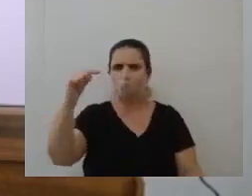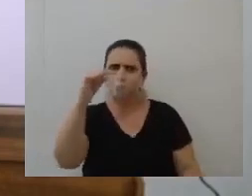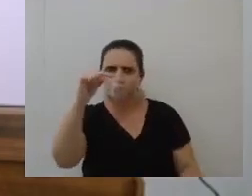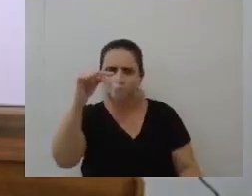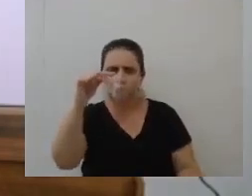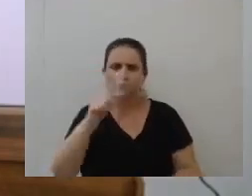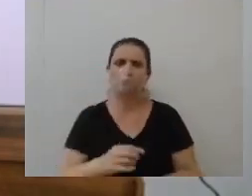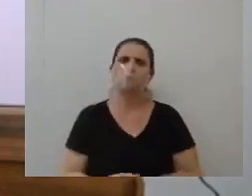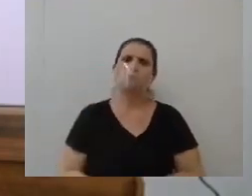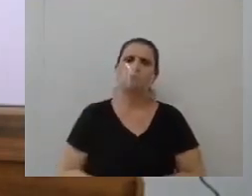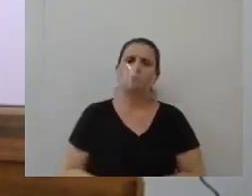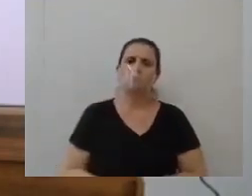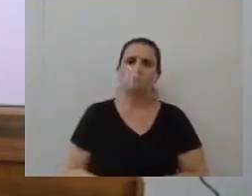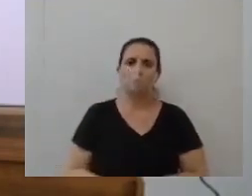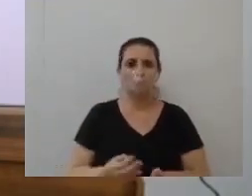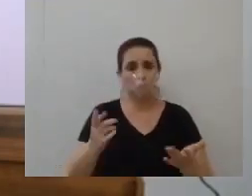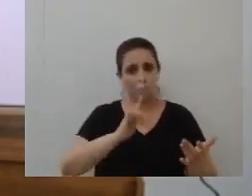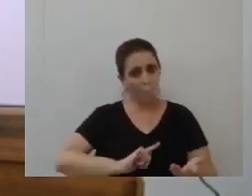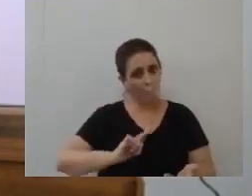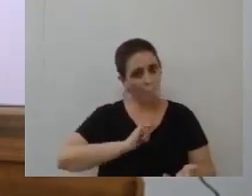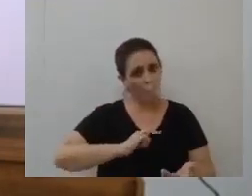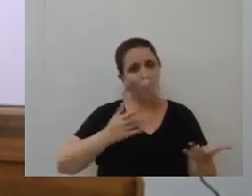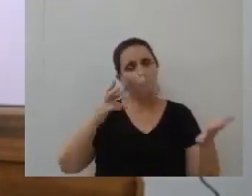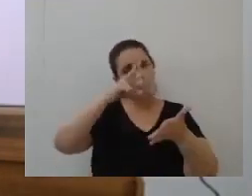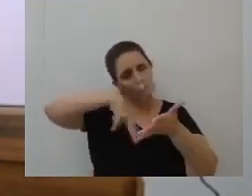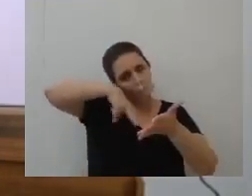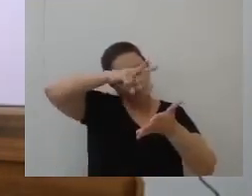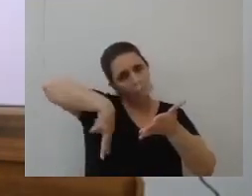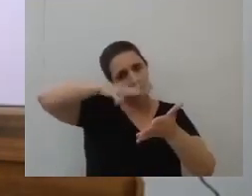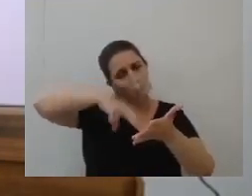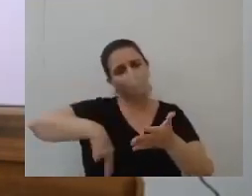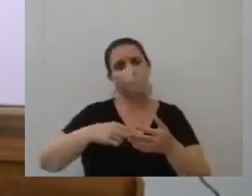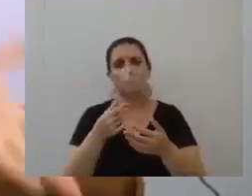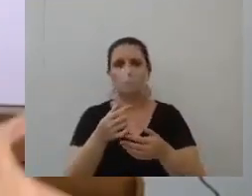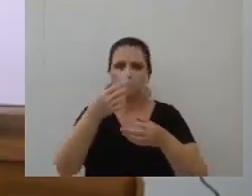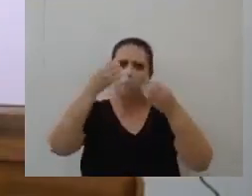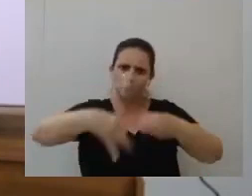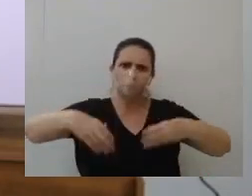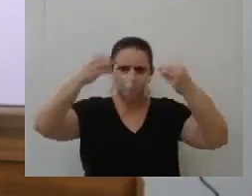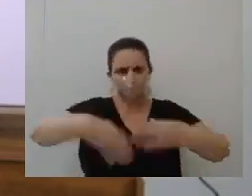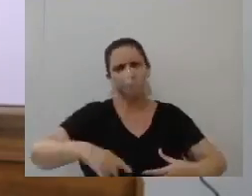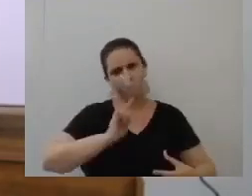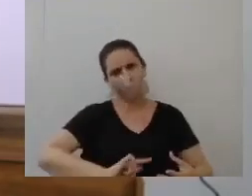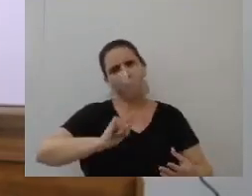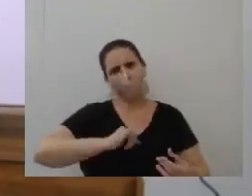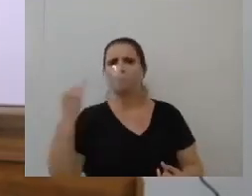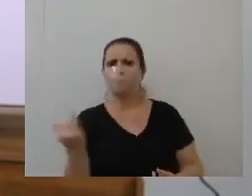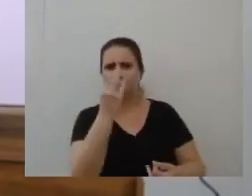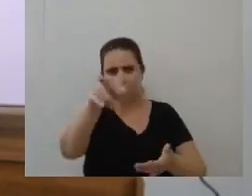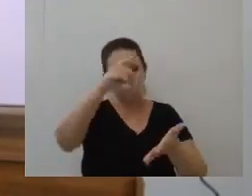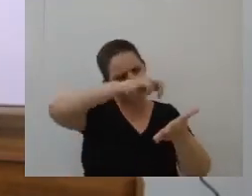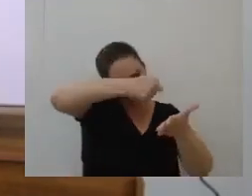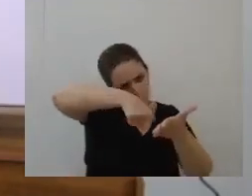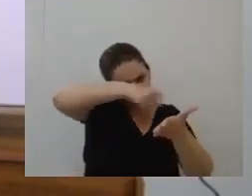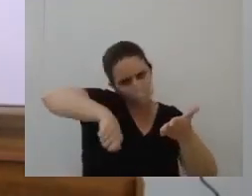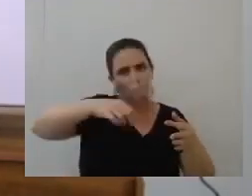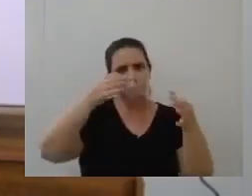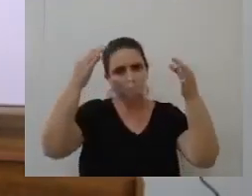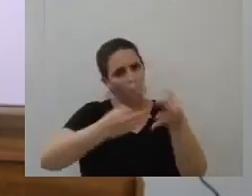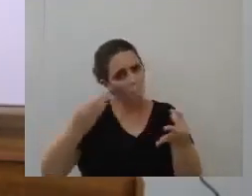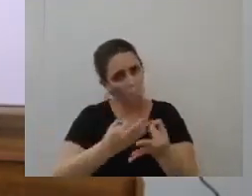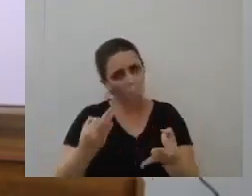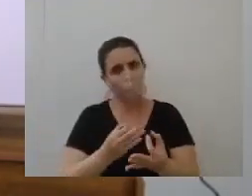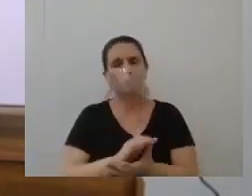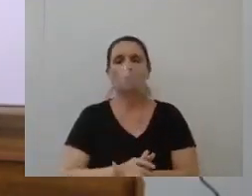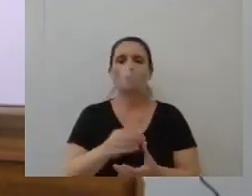dica de gramática, tá bom? Estamos falando aqui sobre leitura, mas as dicas de gramática são importantes para você escrever direitinho. Tirou o hífen,